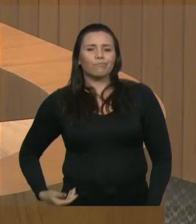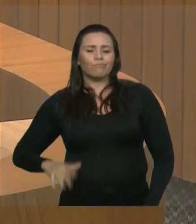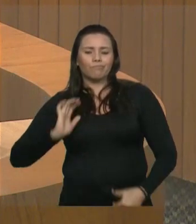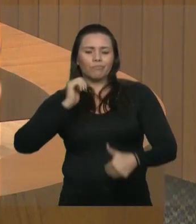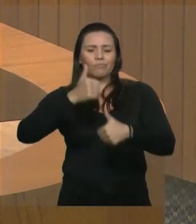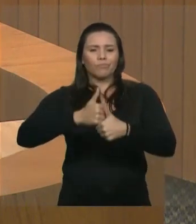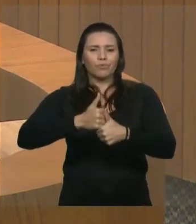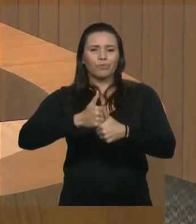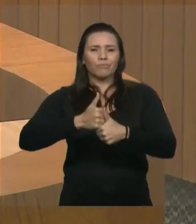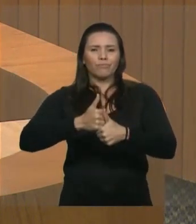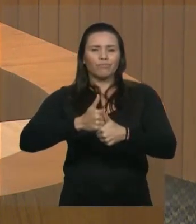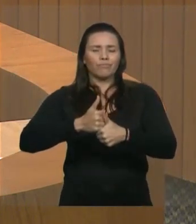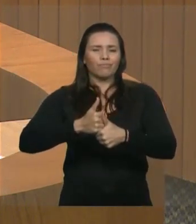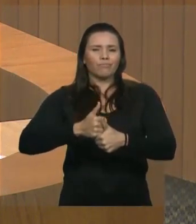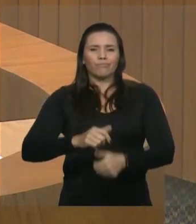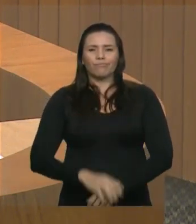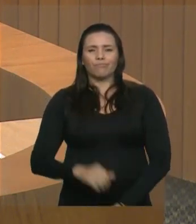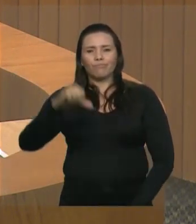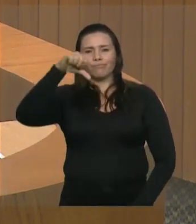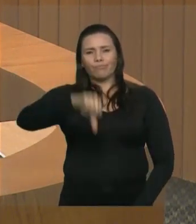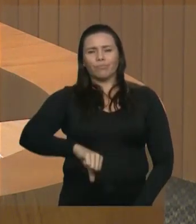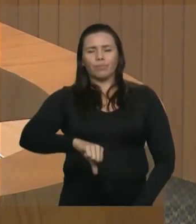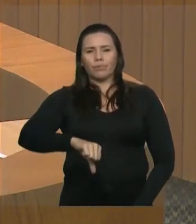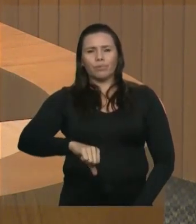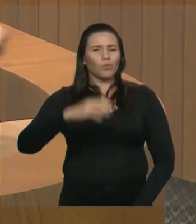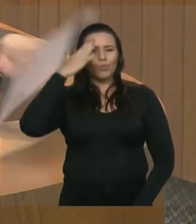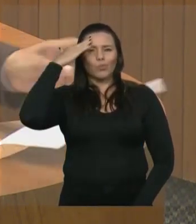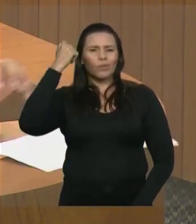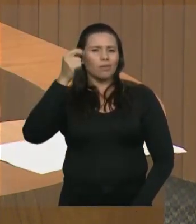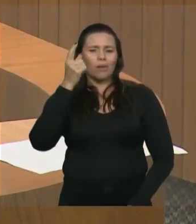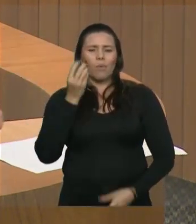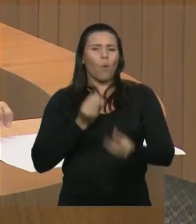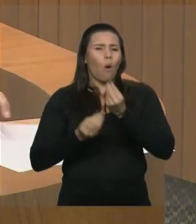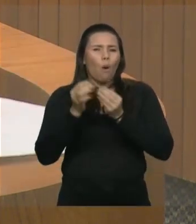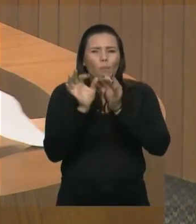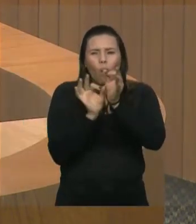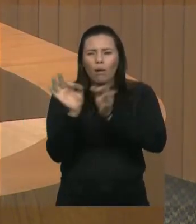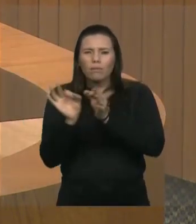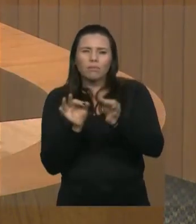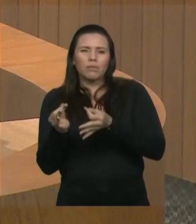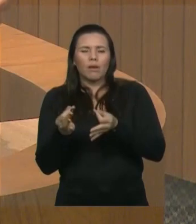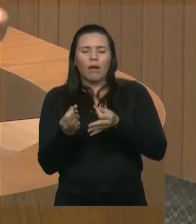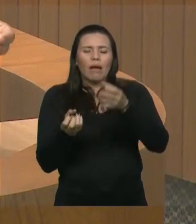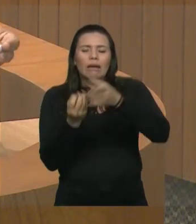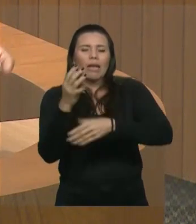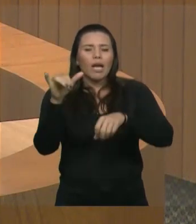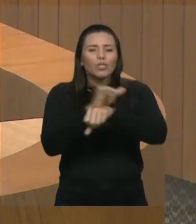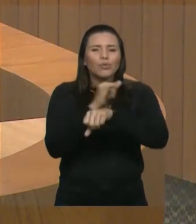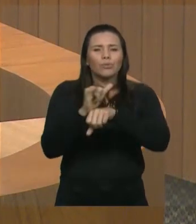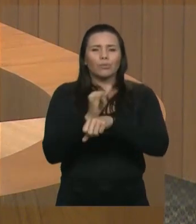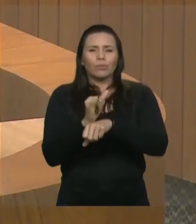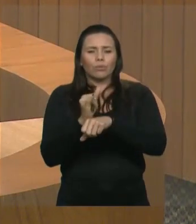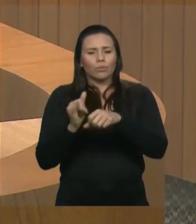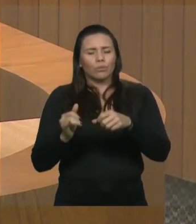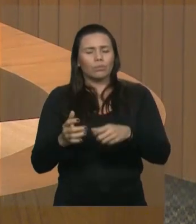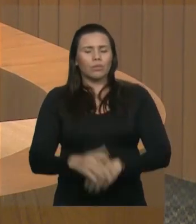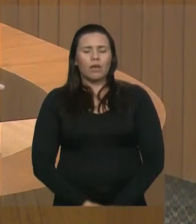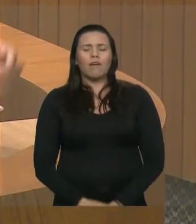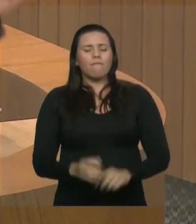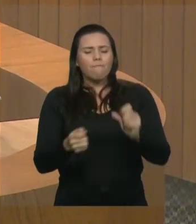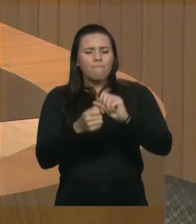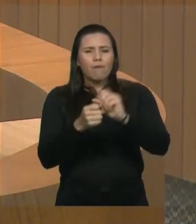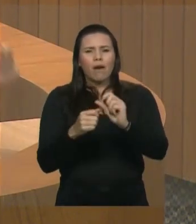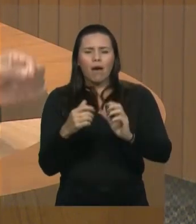pela incompetência do seu governador. E nós temos o estado mais pobre da federação, nós